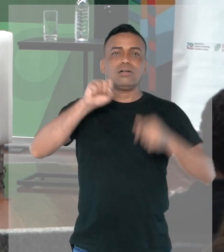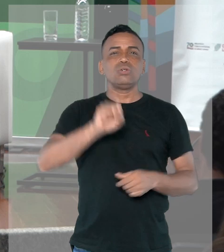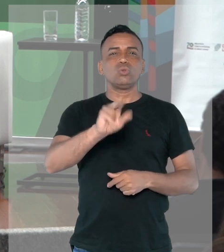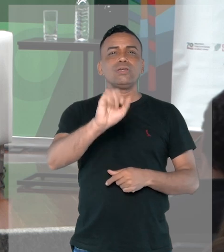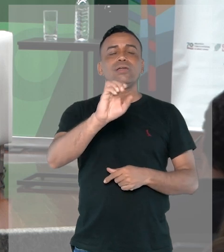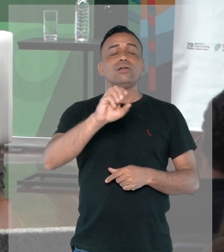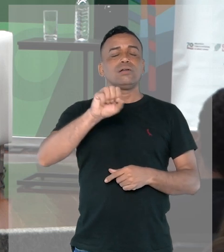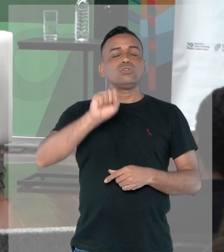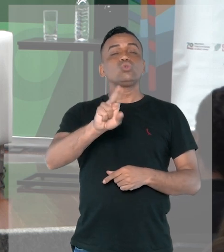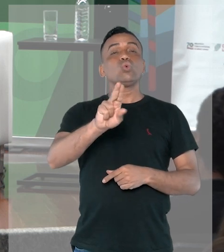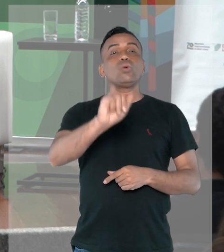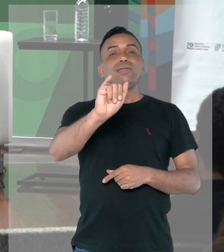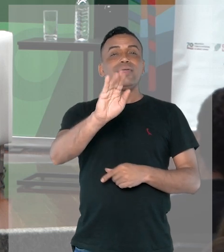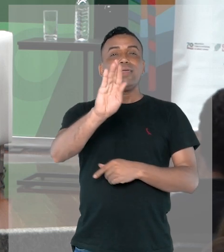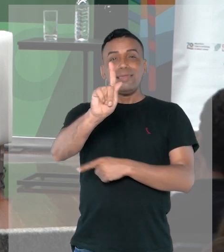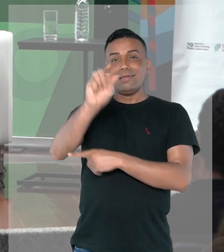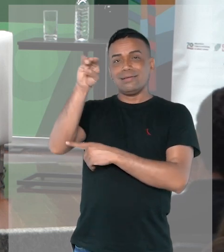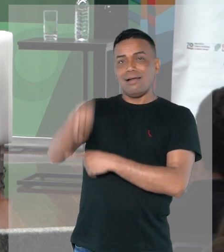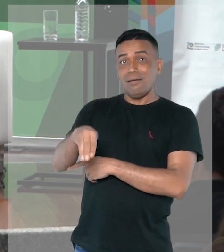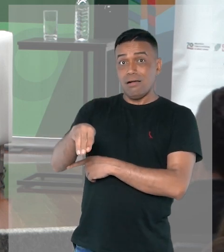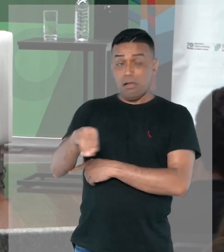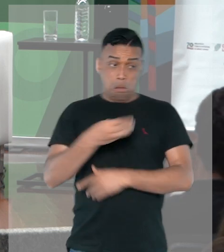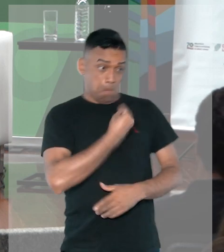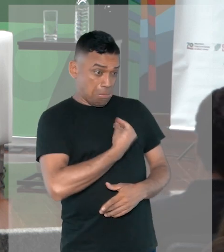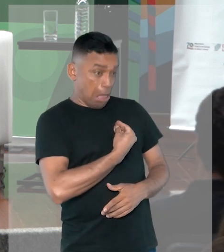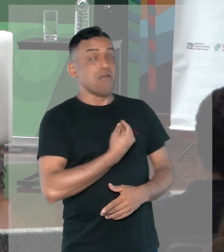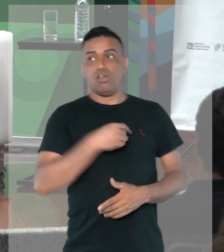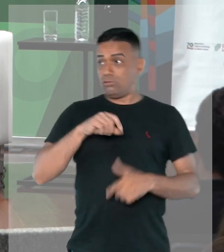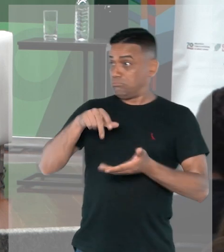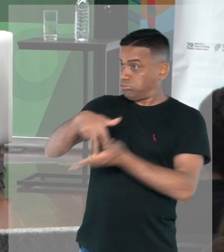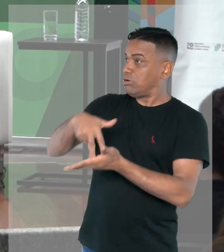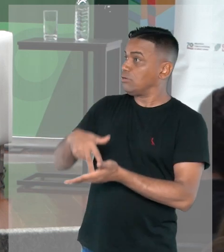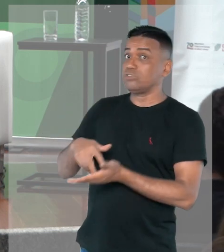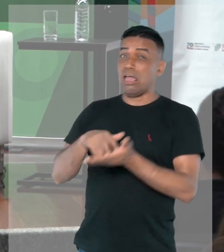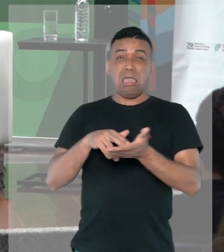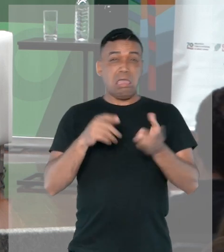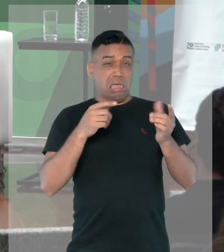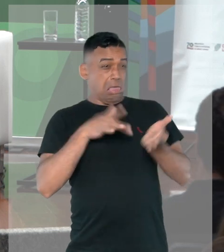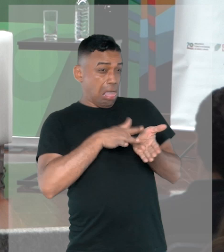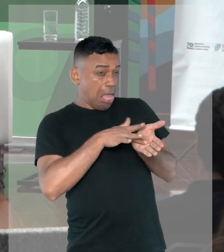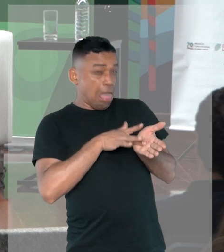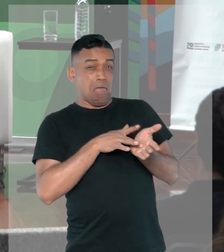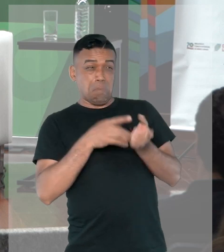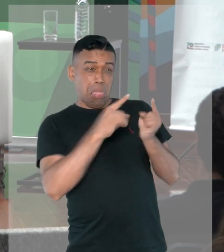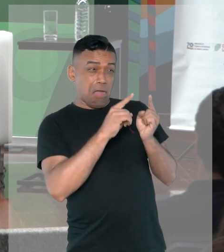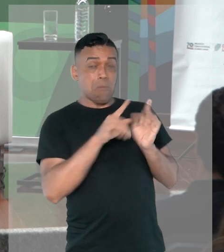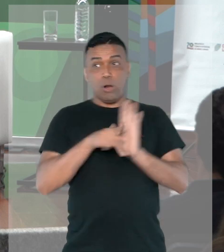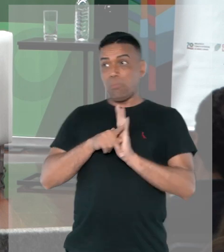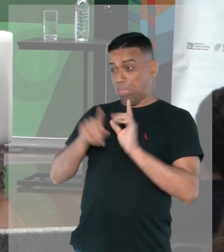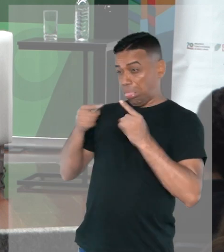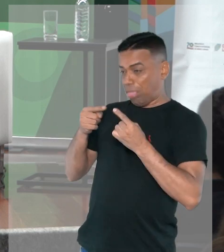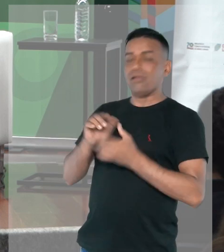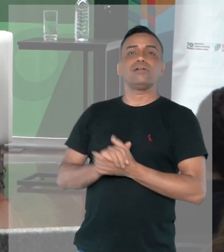dizia, Suigan, ai, você está aí? Estou. Então não seja enganado por ninguém, nem por você. Ai. Todas